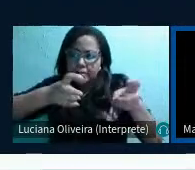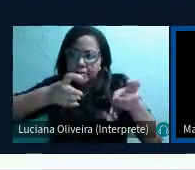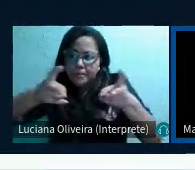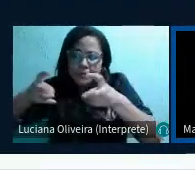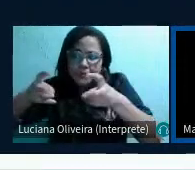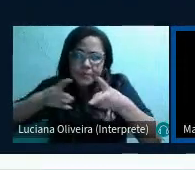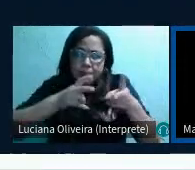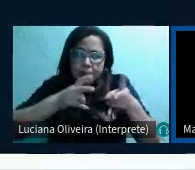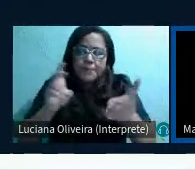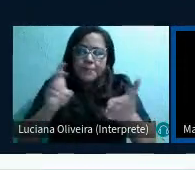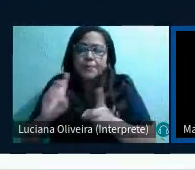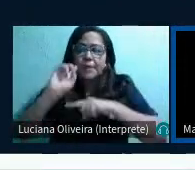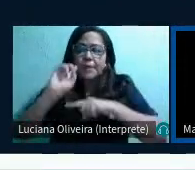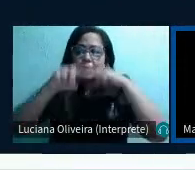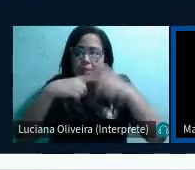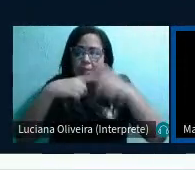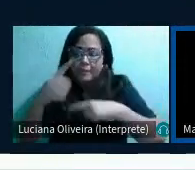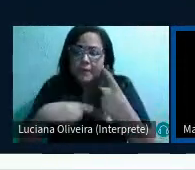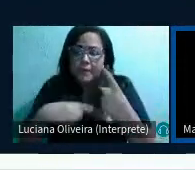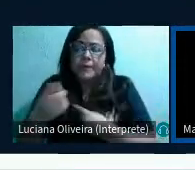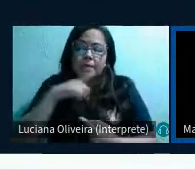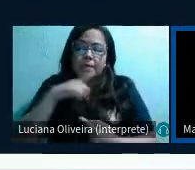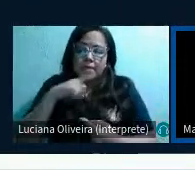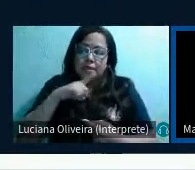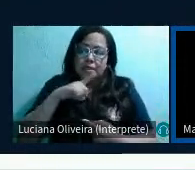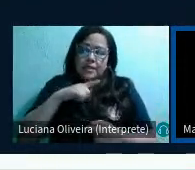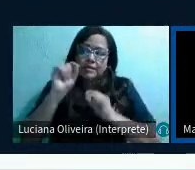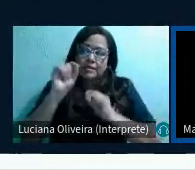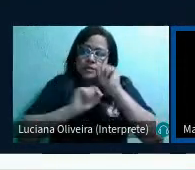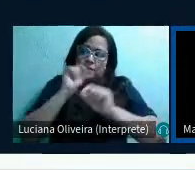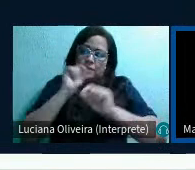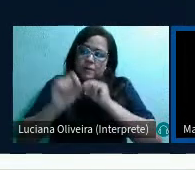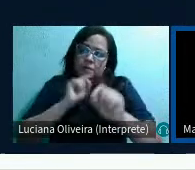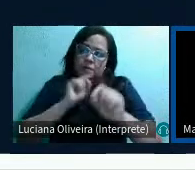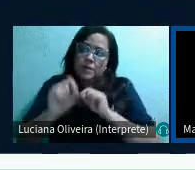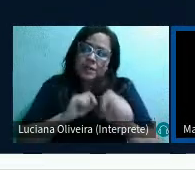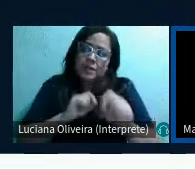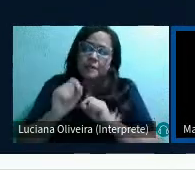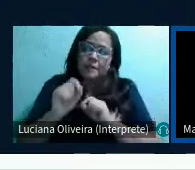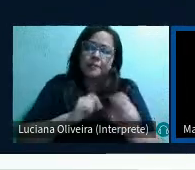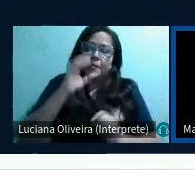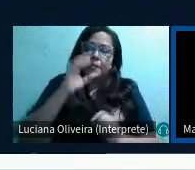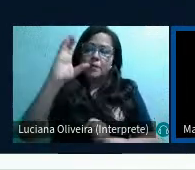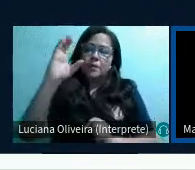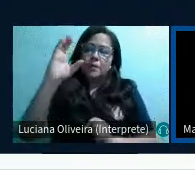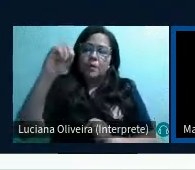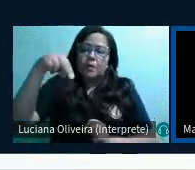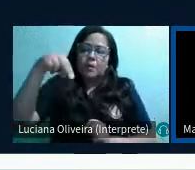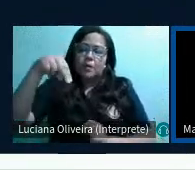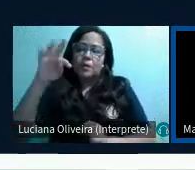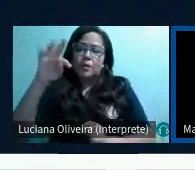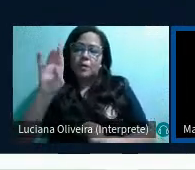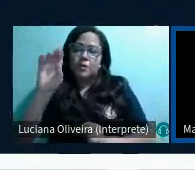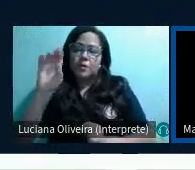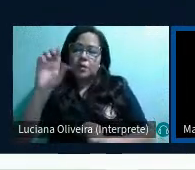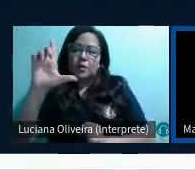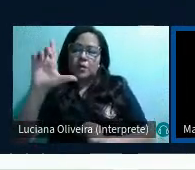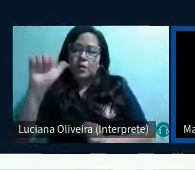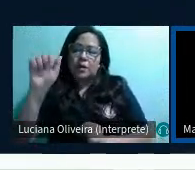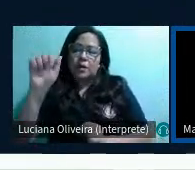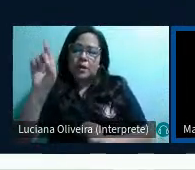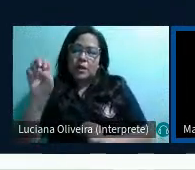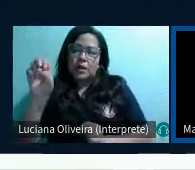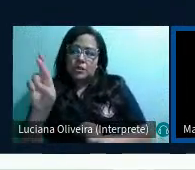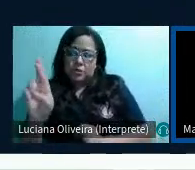Esse controlador, essas informações do ambiente que foram captadas pelo robô vão ser enviadas para o controlador, e o controlador vai